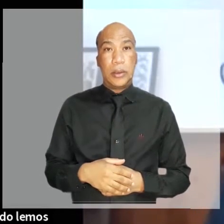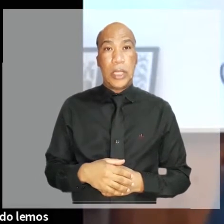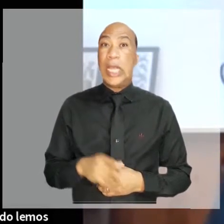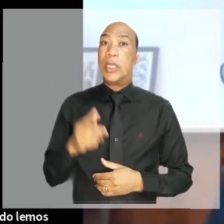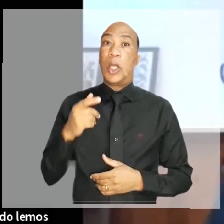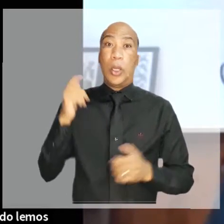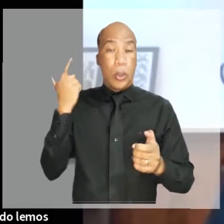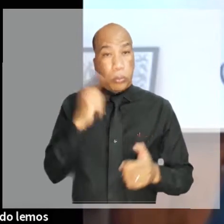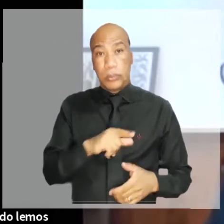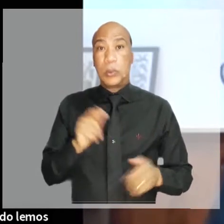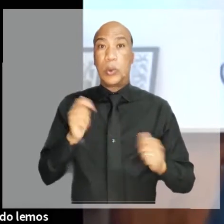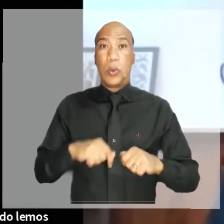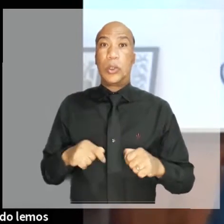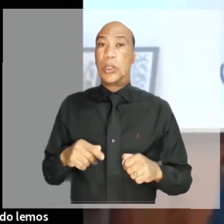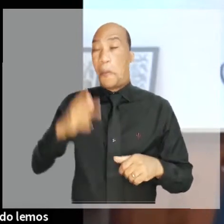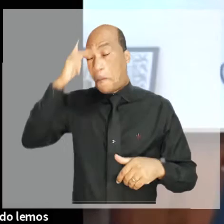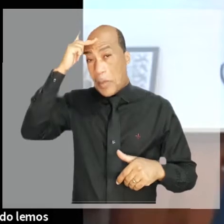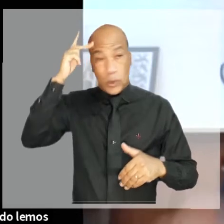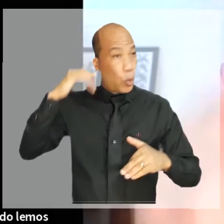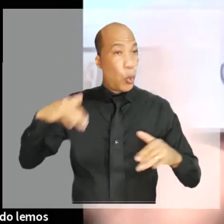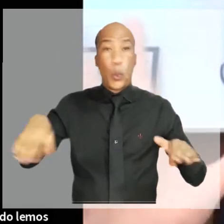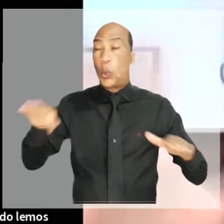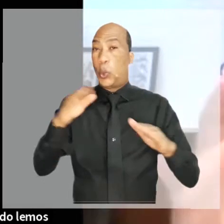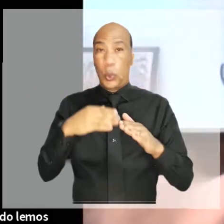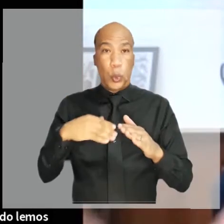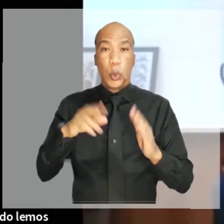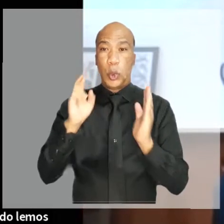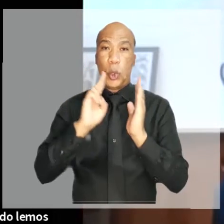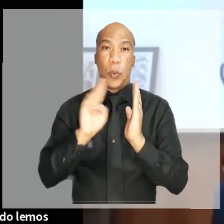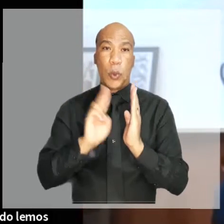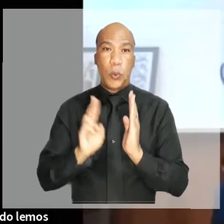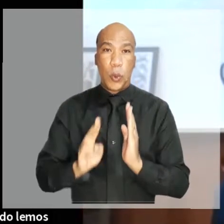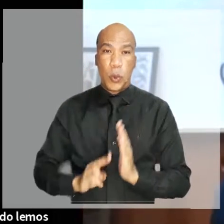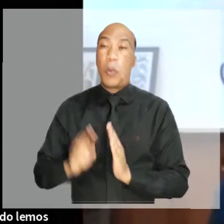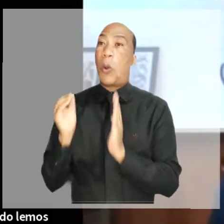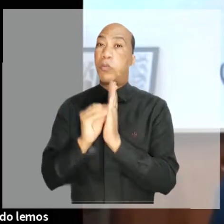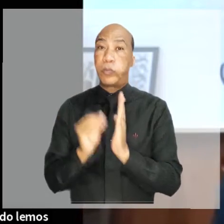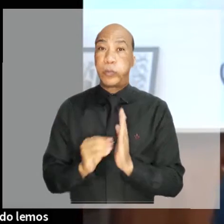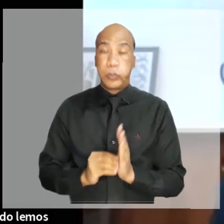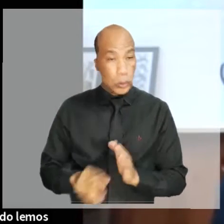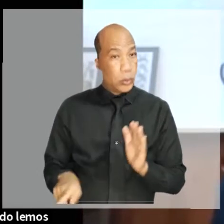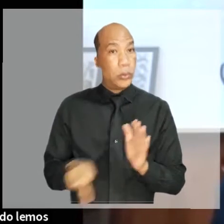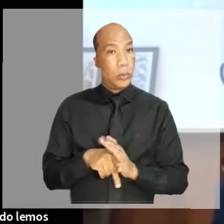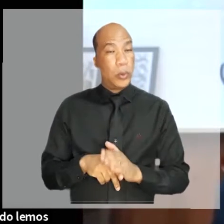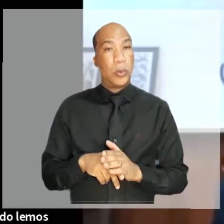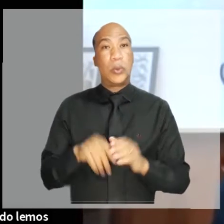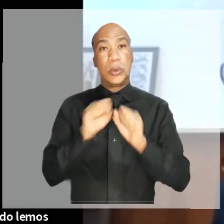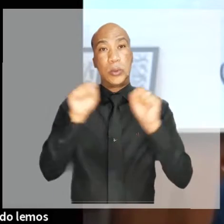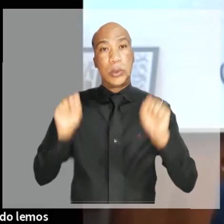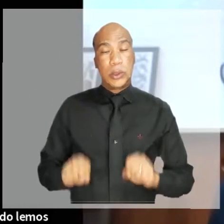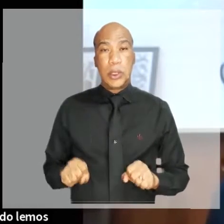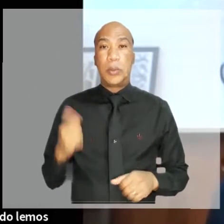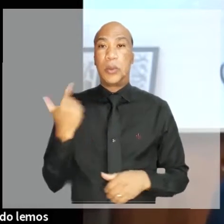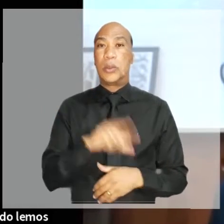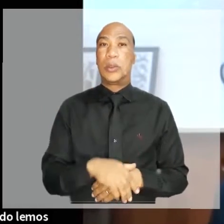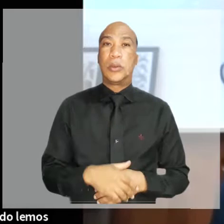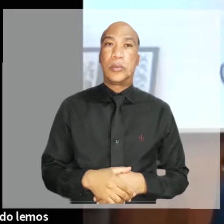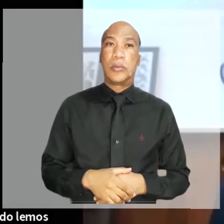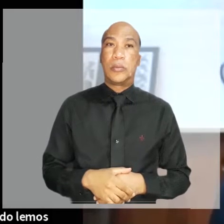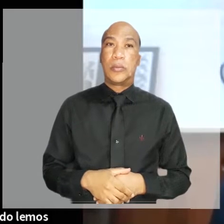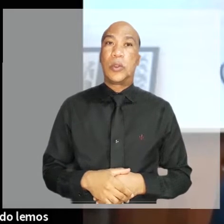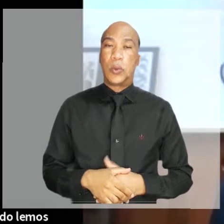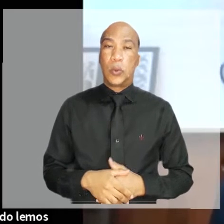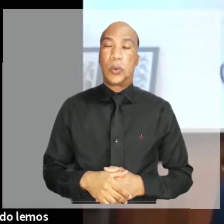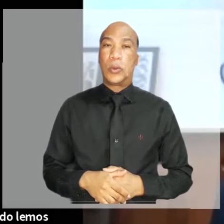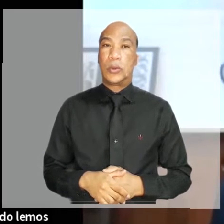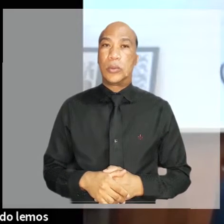população nessa plataforma. E só para a gente ter uma ideia do impacto disso, só em bancarização, a